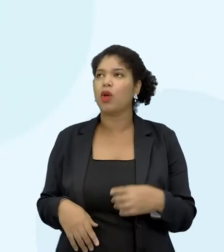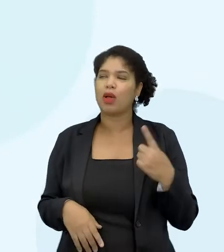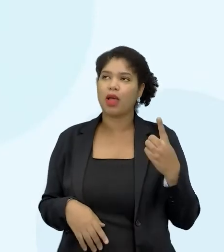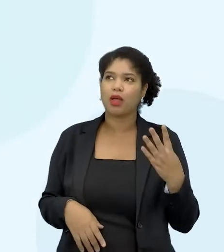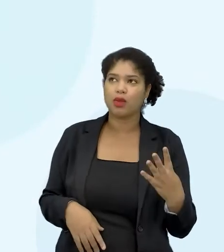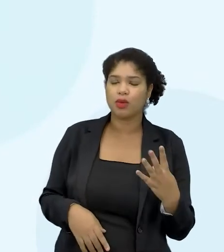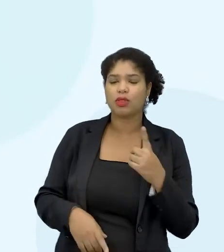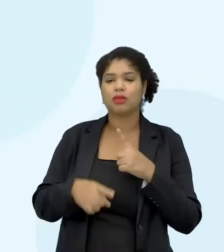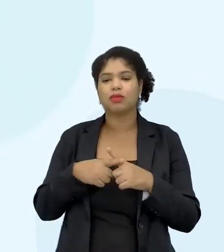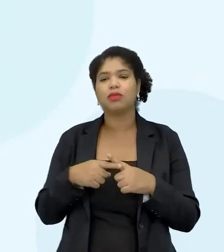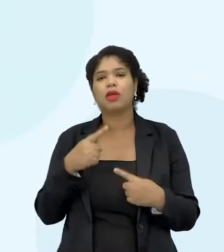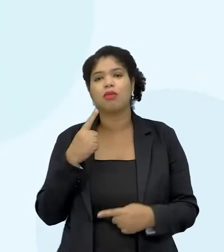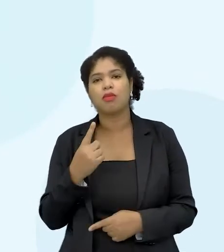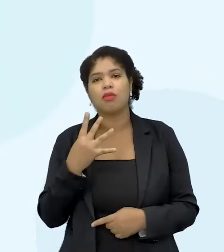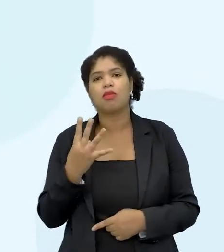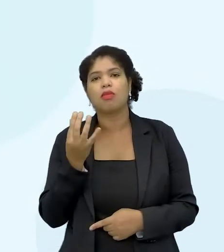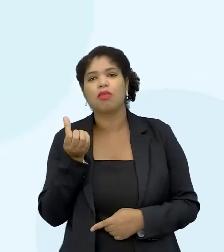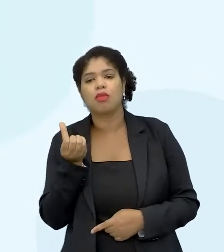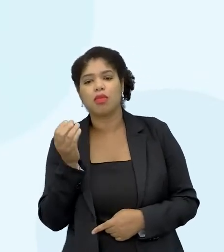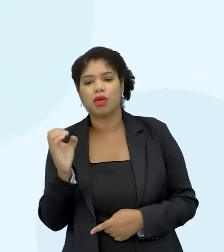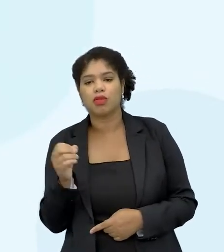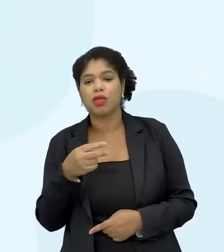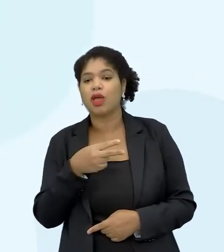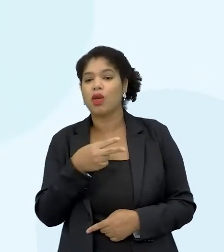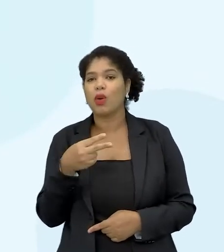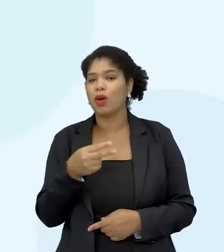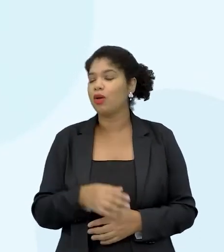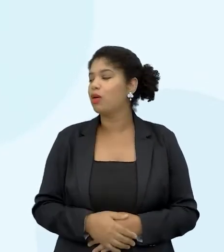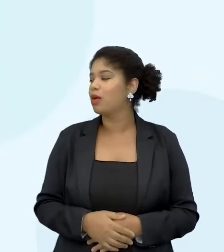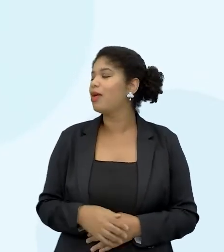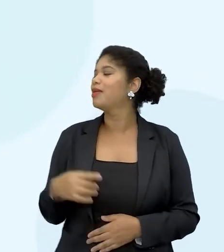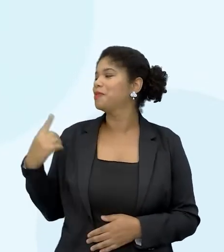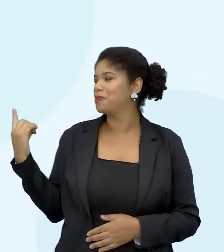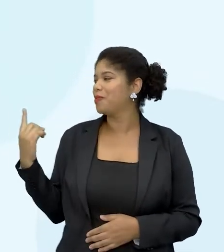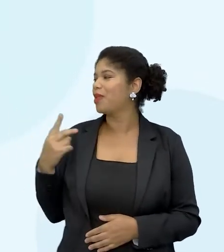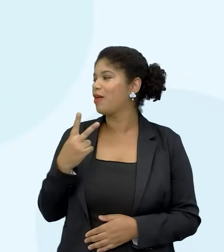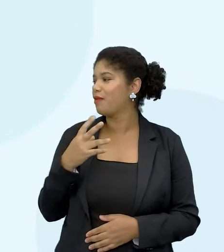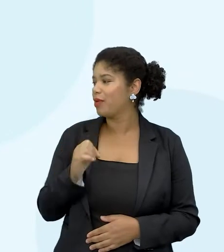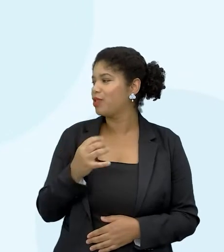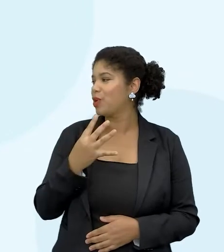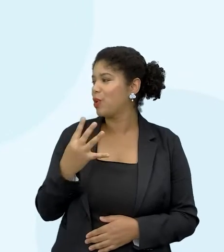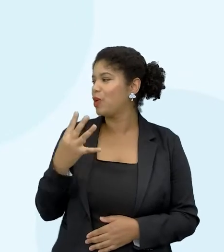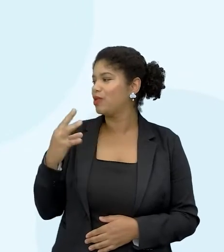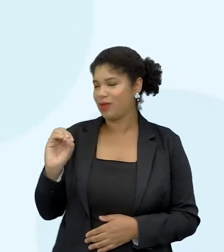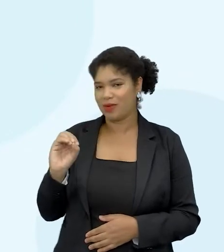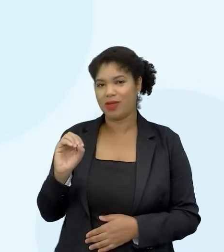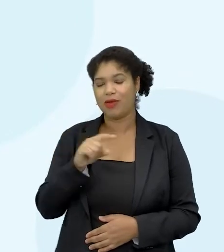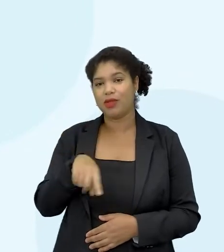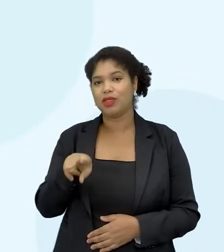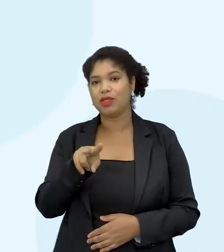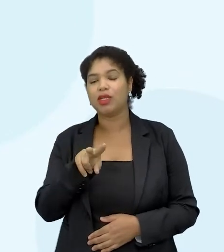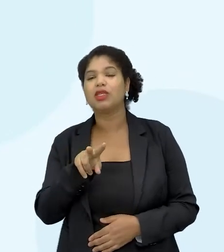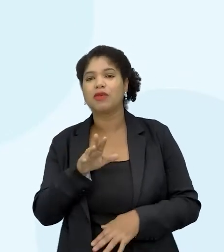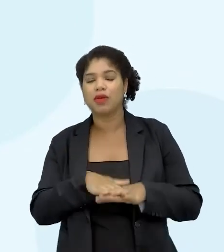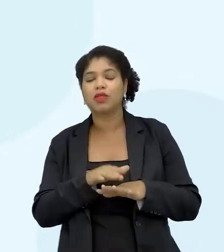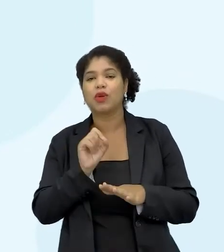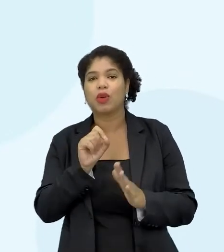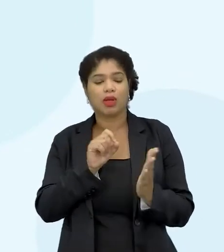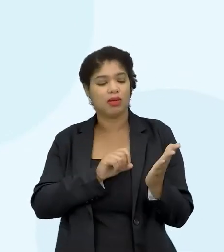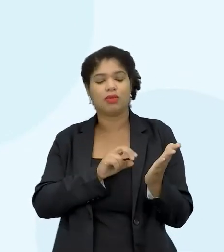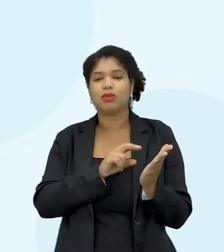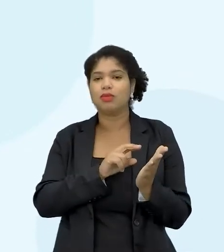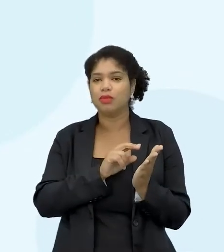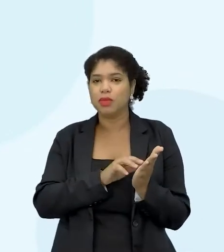vezes 1.460 vai dar 20.440. Vocês podem usar uma calculadora para